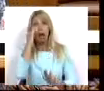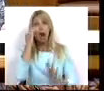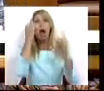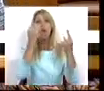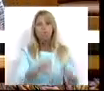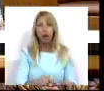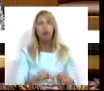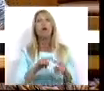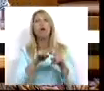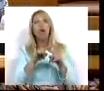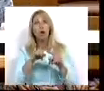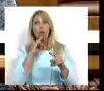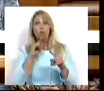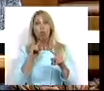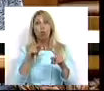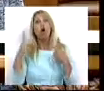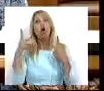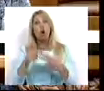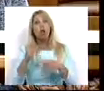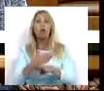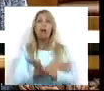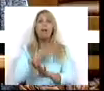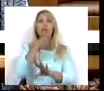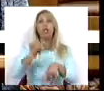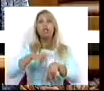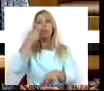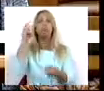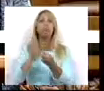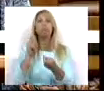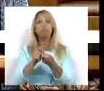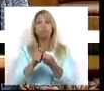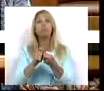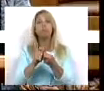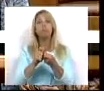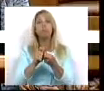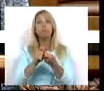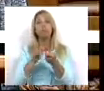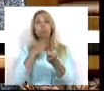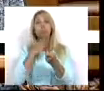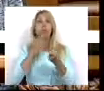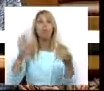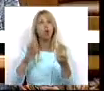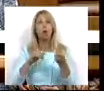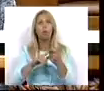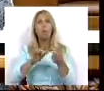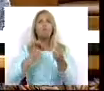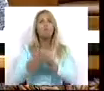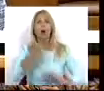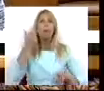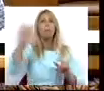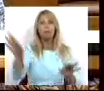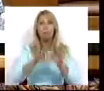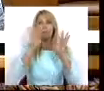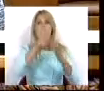transformam cortes anunciados como provisórios em cortes permanentes, tais como a tabela salarial única para a